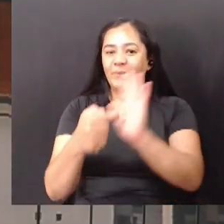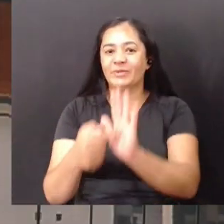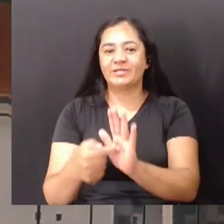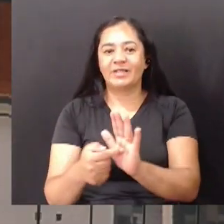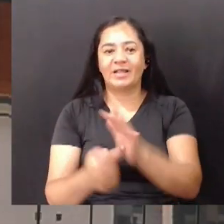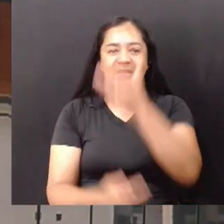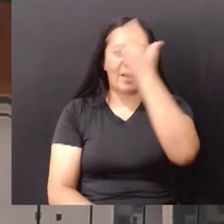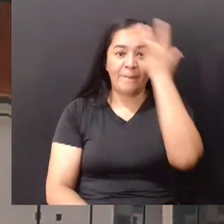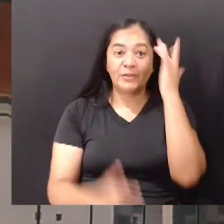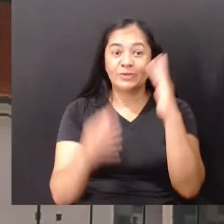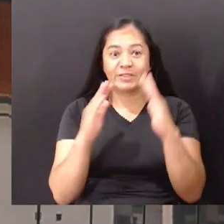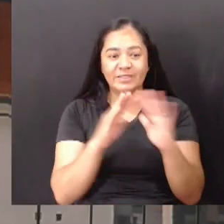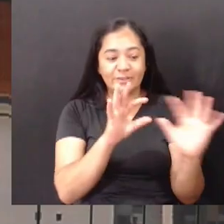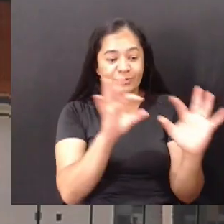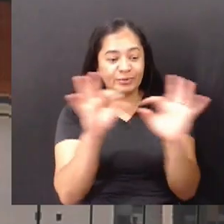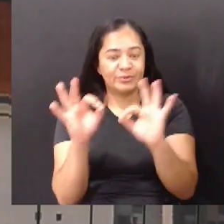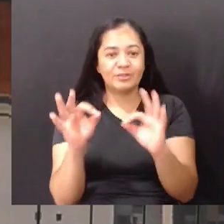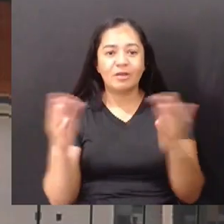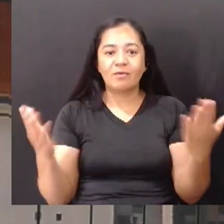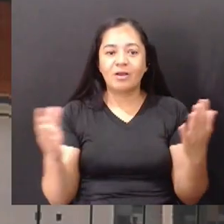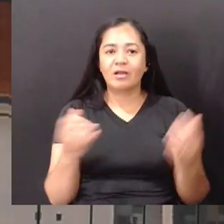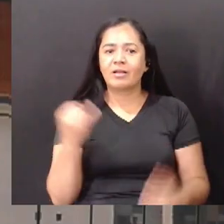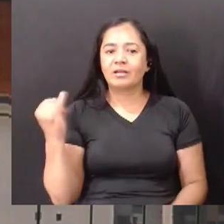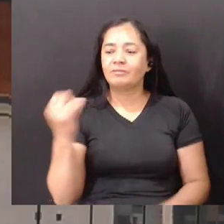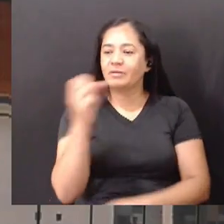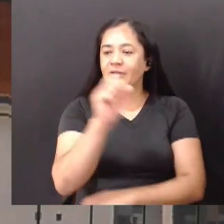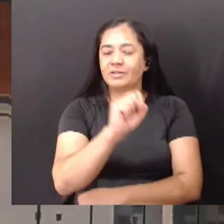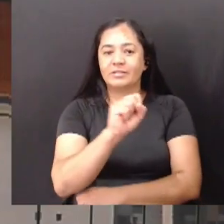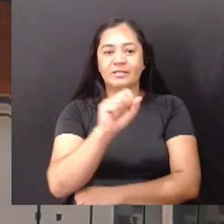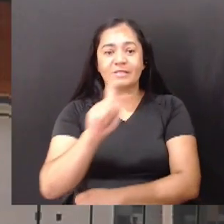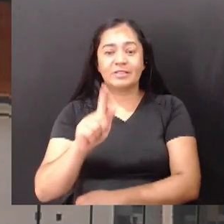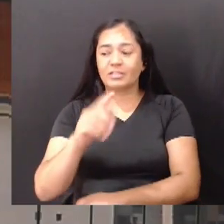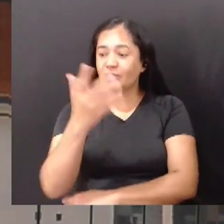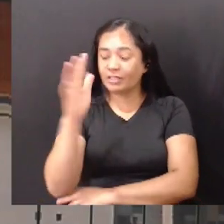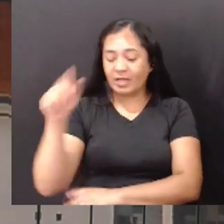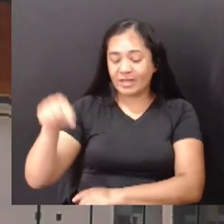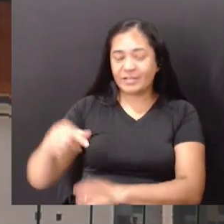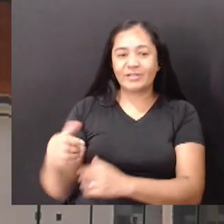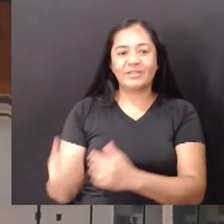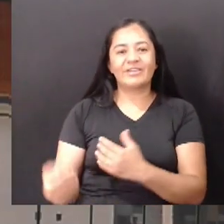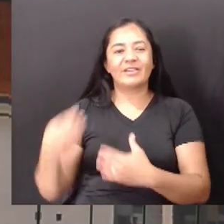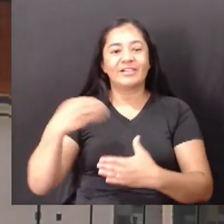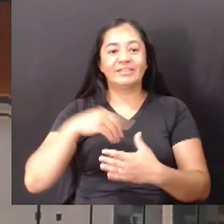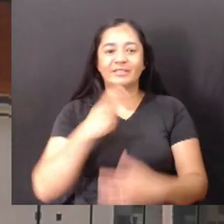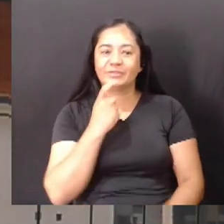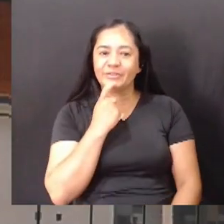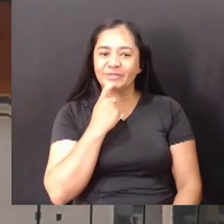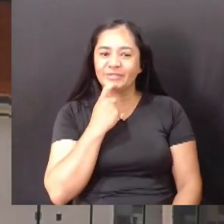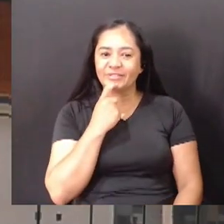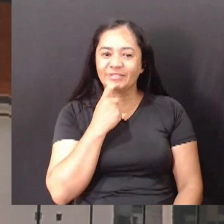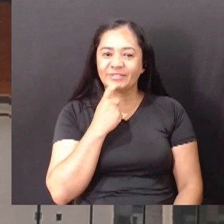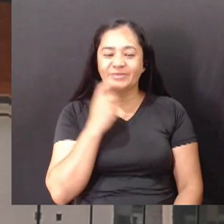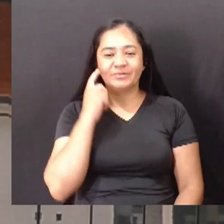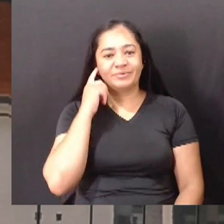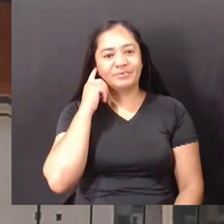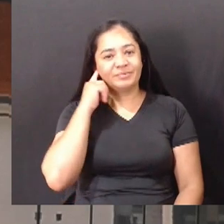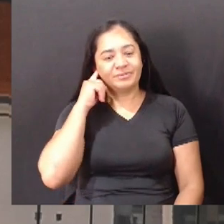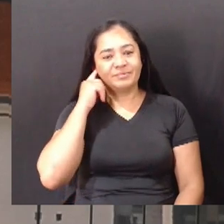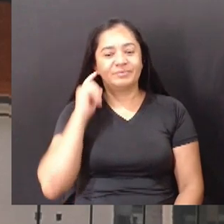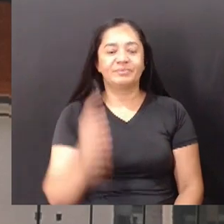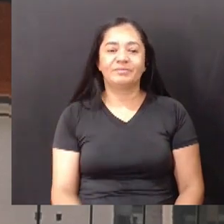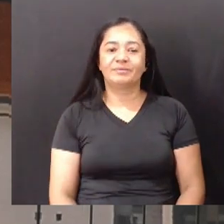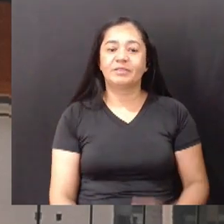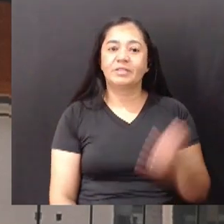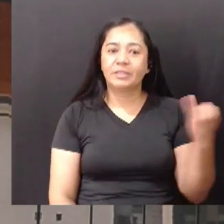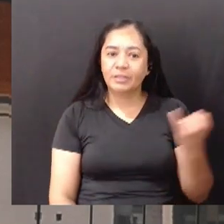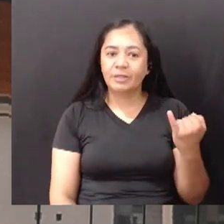para a gente mostrar para quem está lá em casa qual que é a importância da Mata Santa Genebra, que fica aqui no coração de Campinas, aqui no distrito de